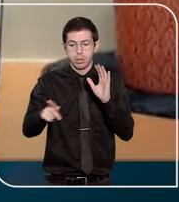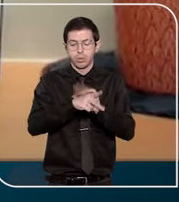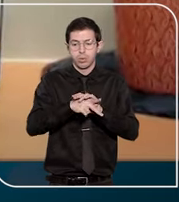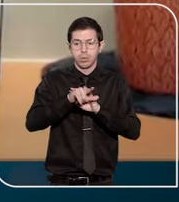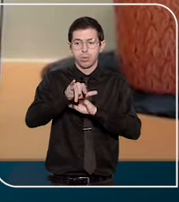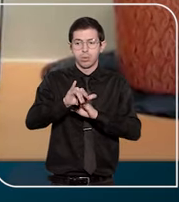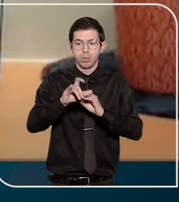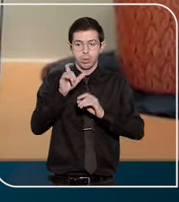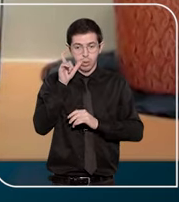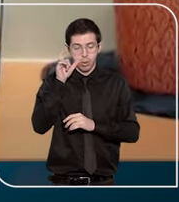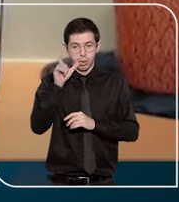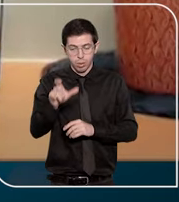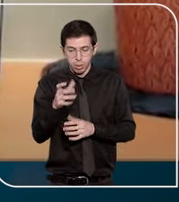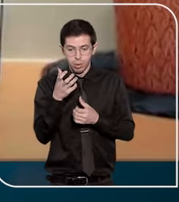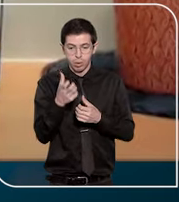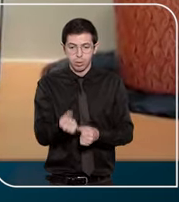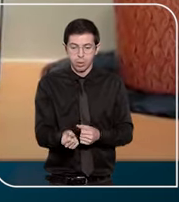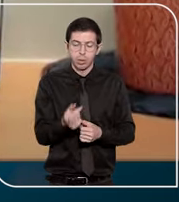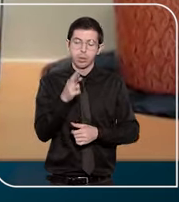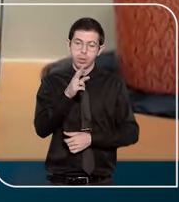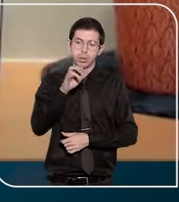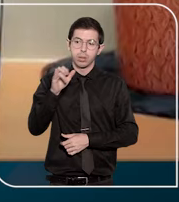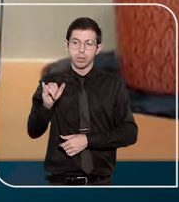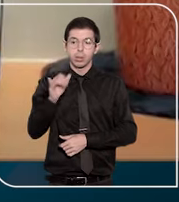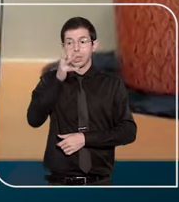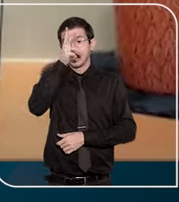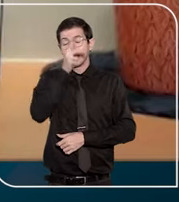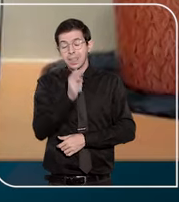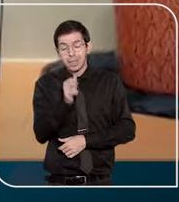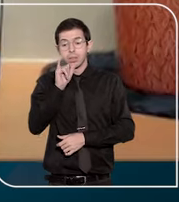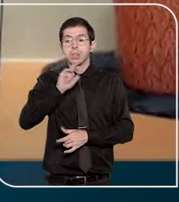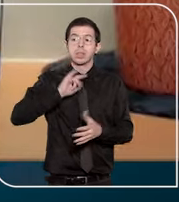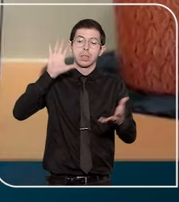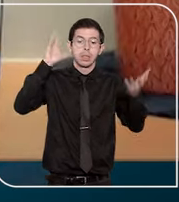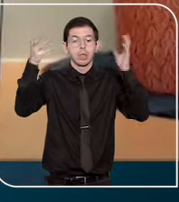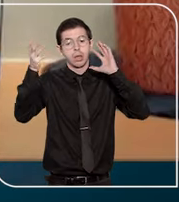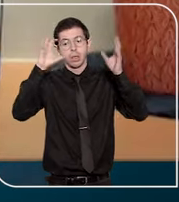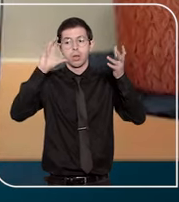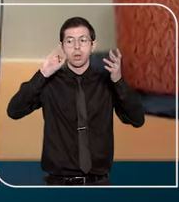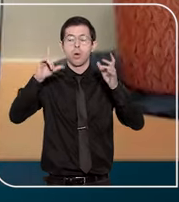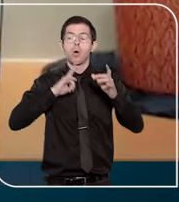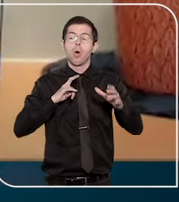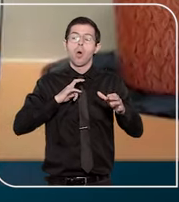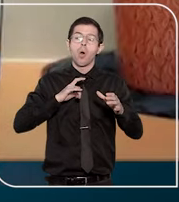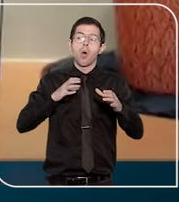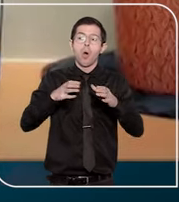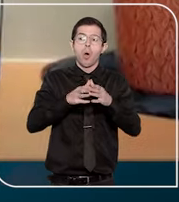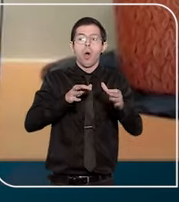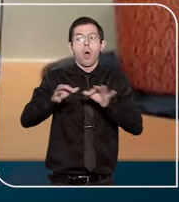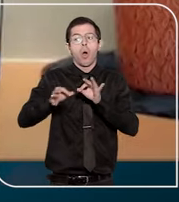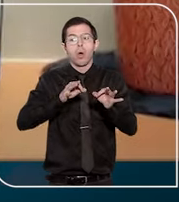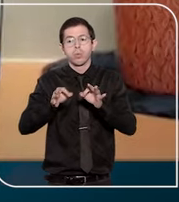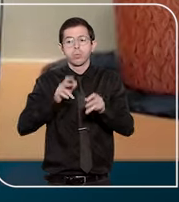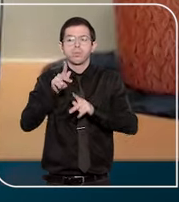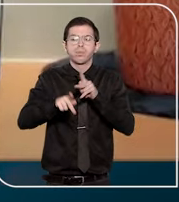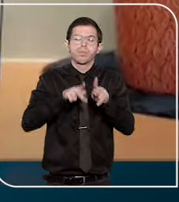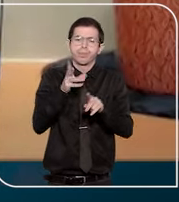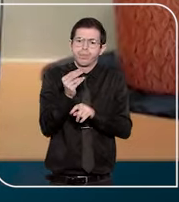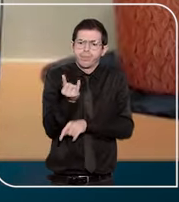óbice de admissibilidade de recurso extraordinário, salvo intempestividade ou uma questão de ordem pública extremamente